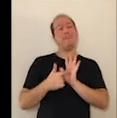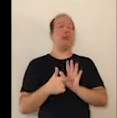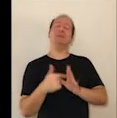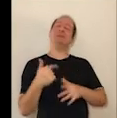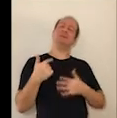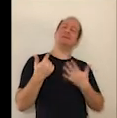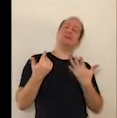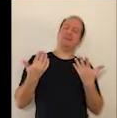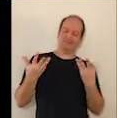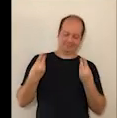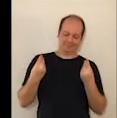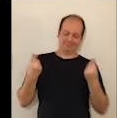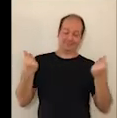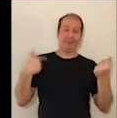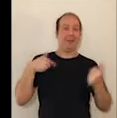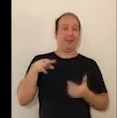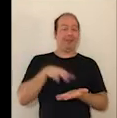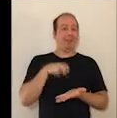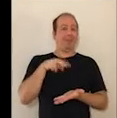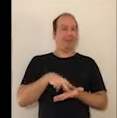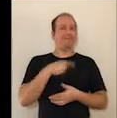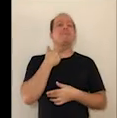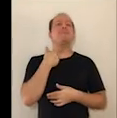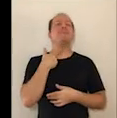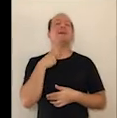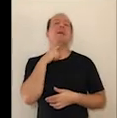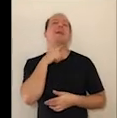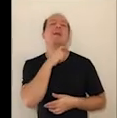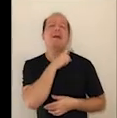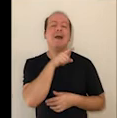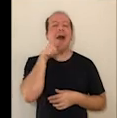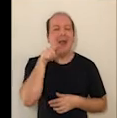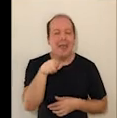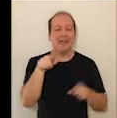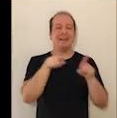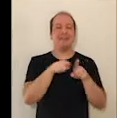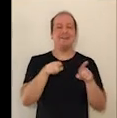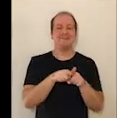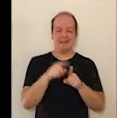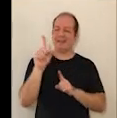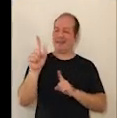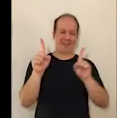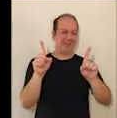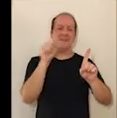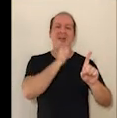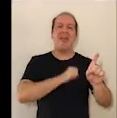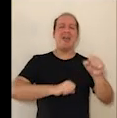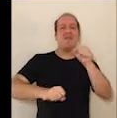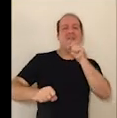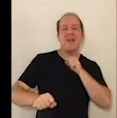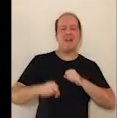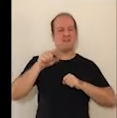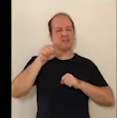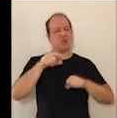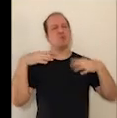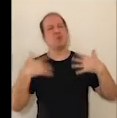Mostre-lhe suas joias. Elas servirão para animá-lo e assim você terá o pé em dois estribos. Ah, mosca,